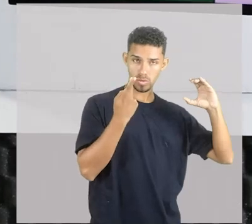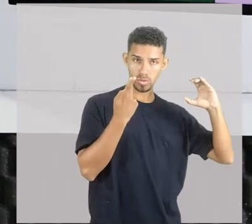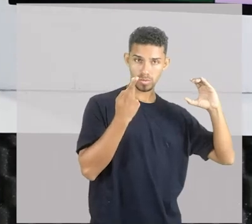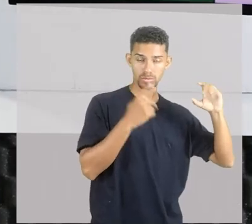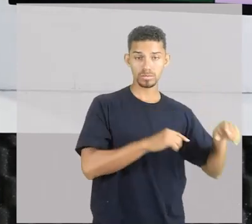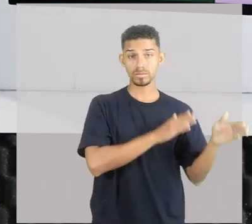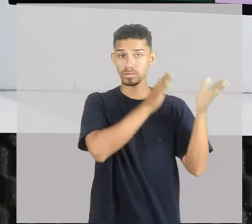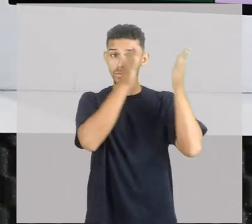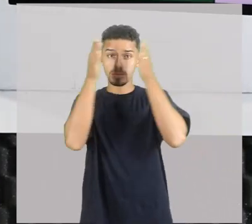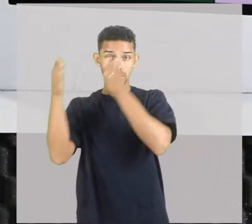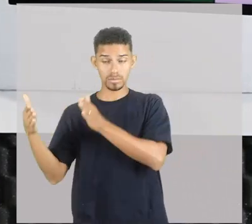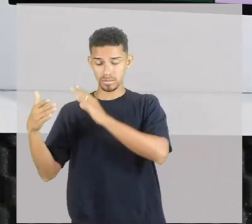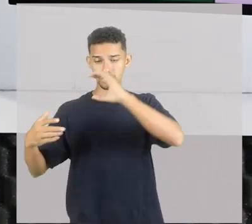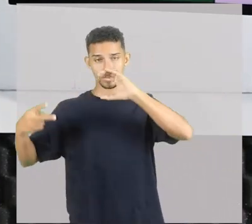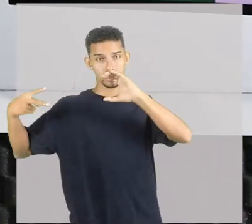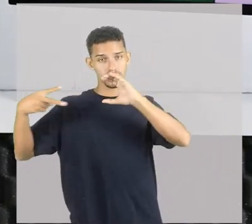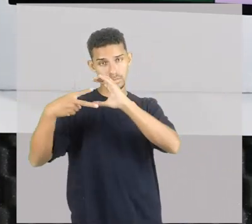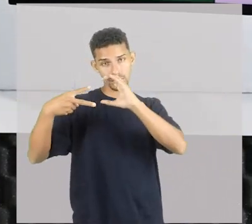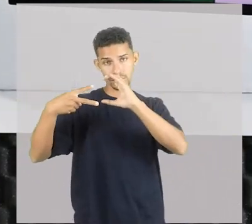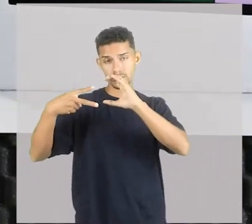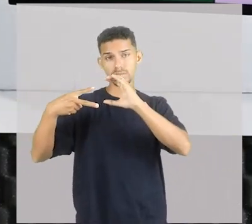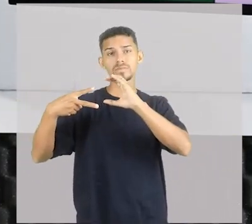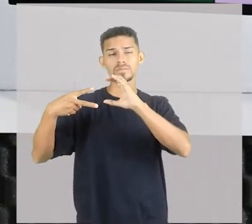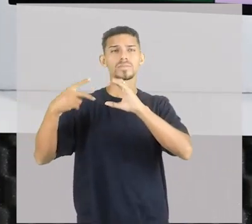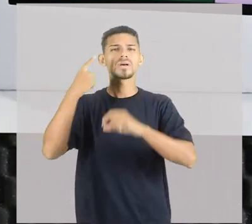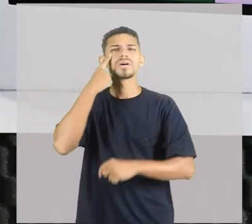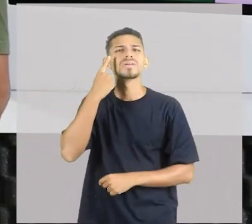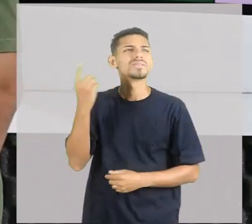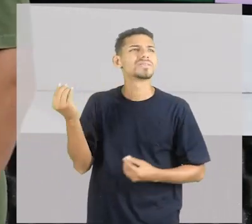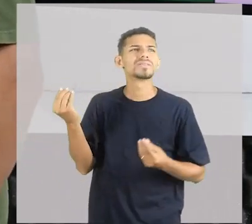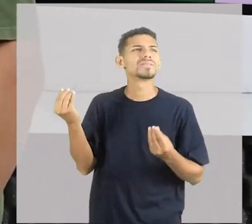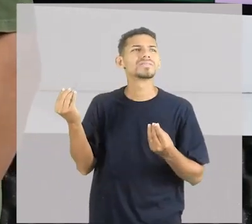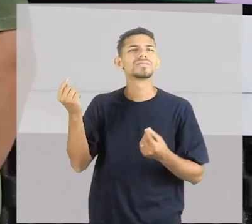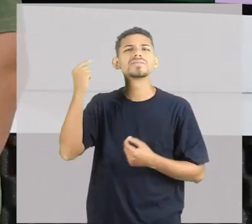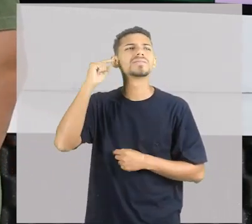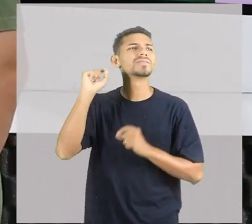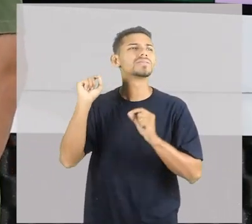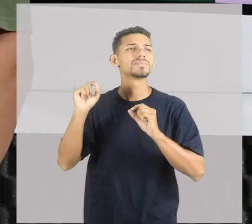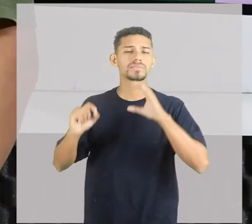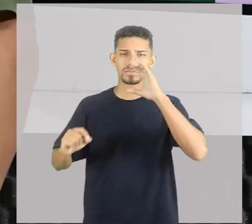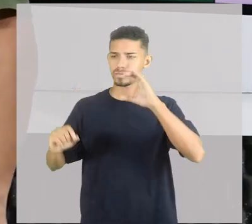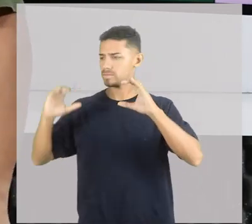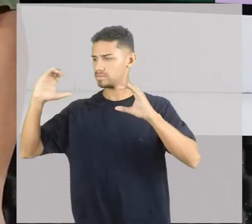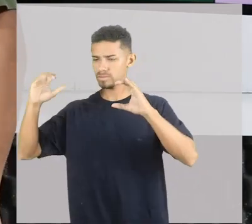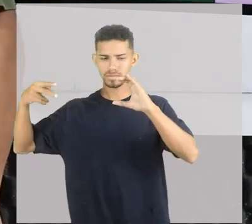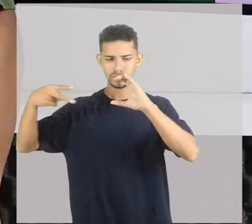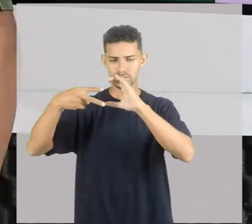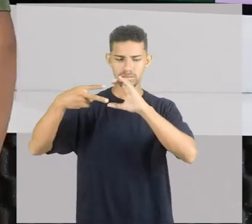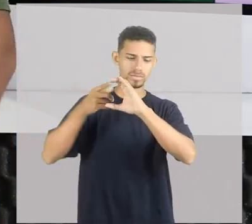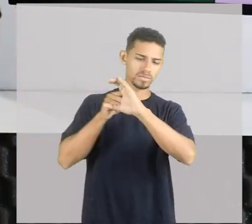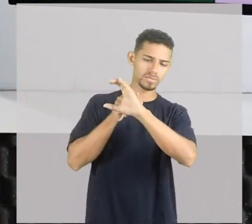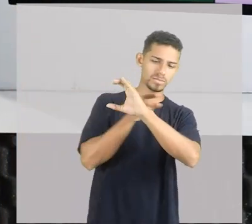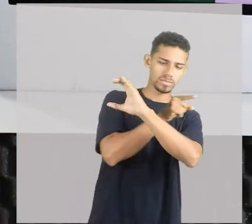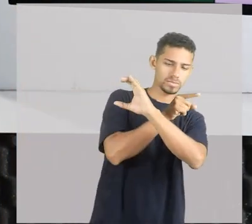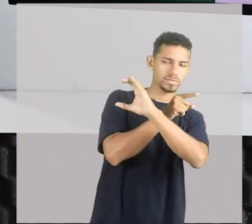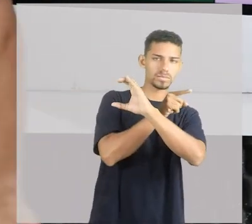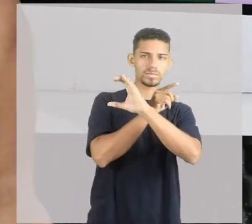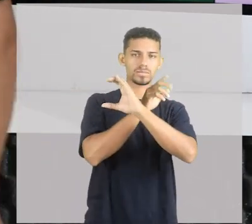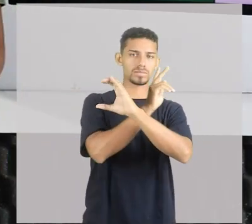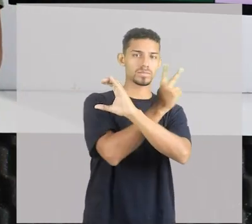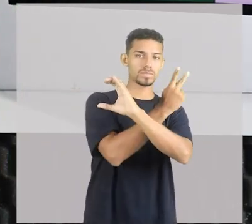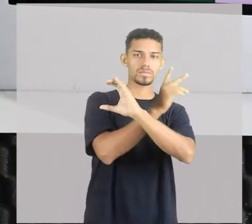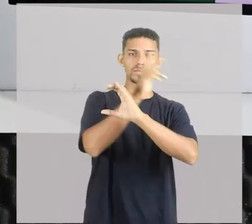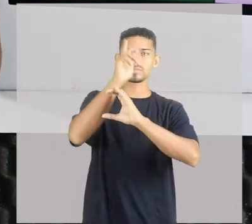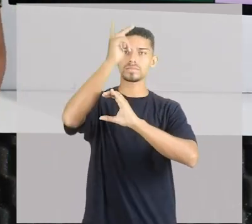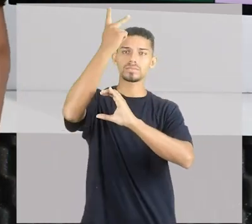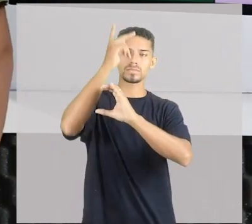ligada a um carbono insaturado. Daniel, lembra para mim quando é que o carbono é insaturado? Quando ele faz uma dupla. Por exemplo, ali,